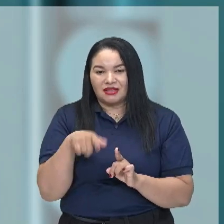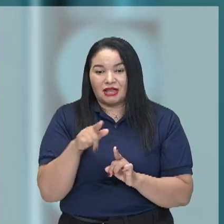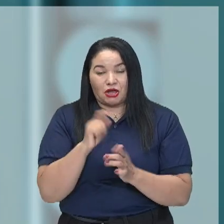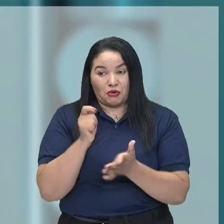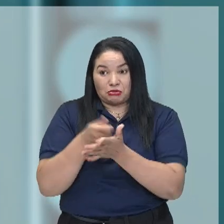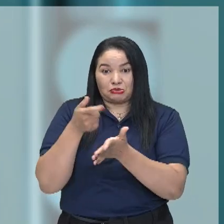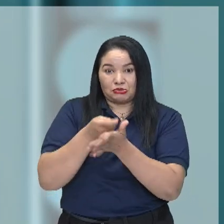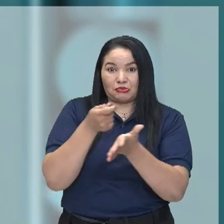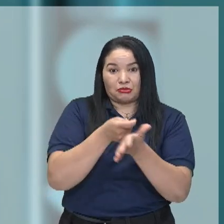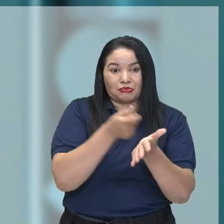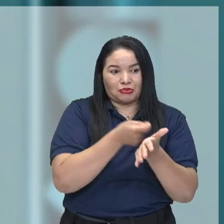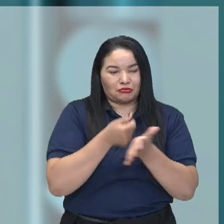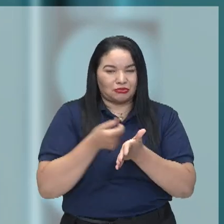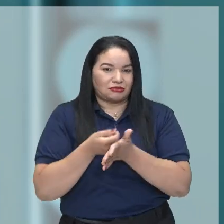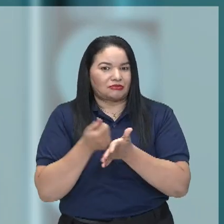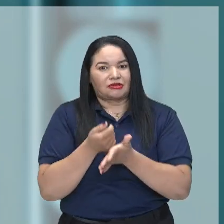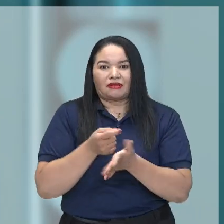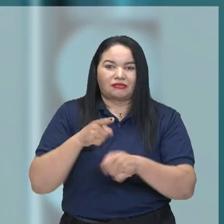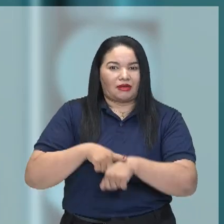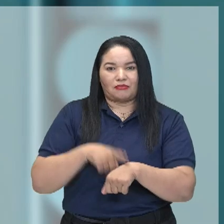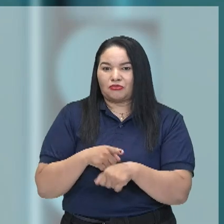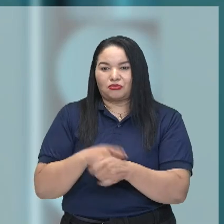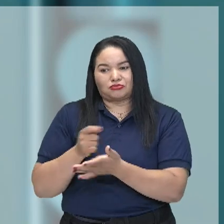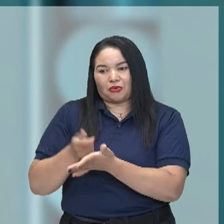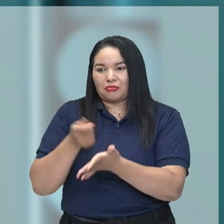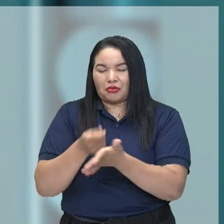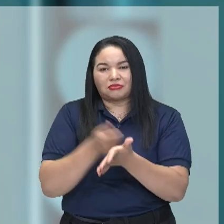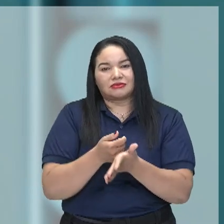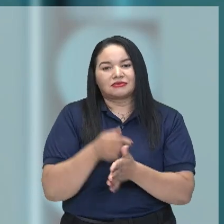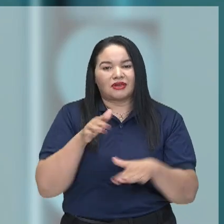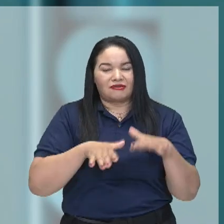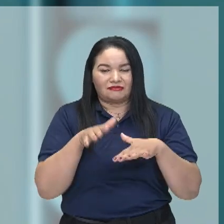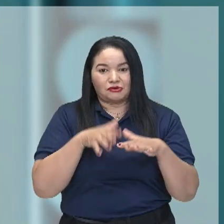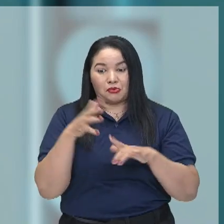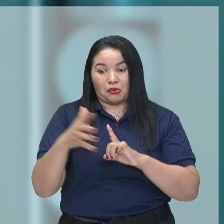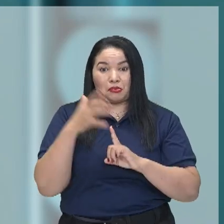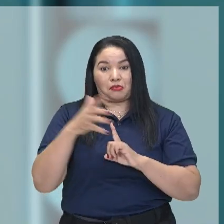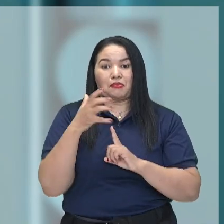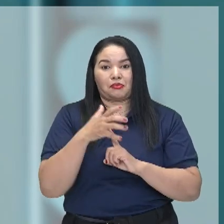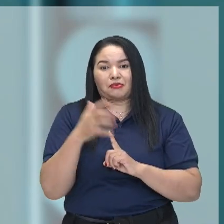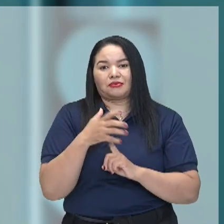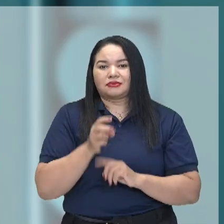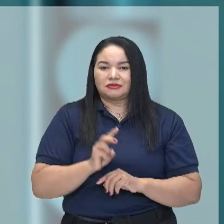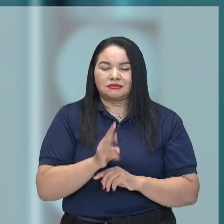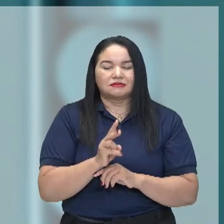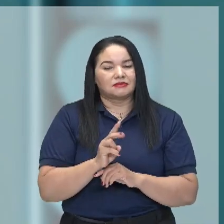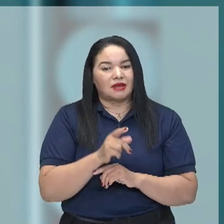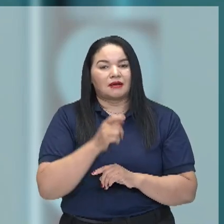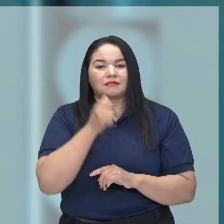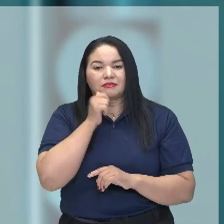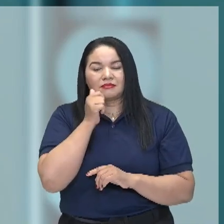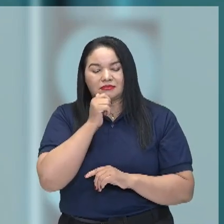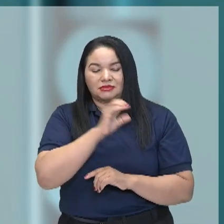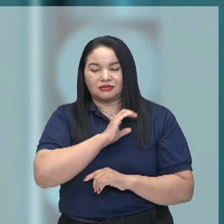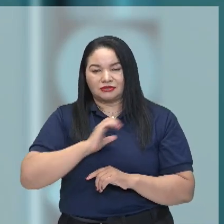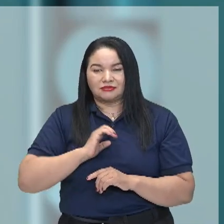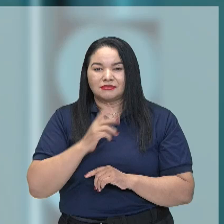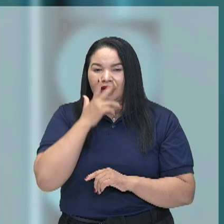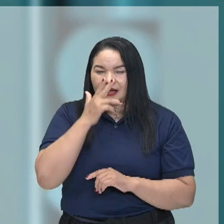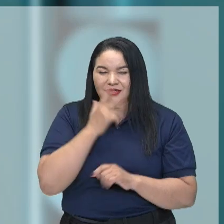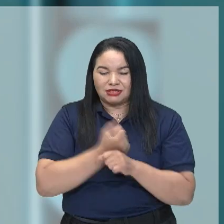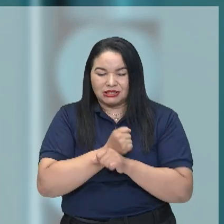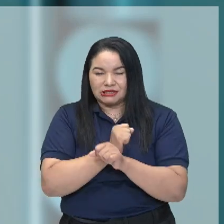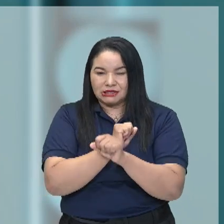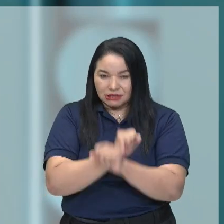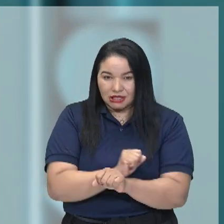desses produtos o tempo todo. A gente talvez não se dê conta, mas a Clarice já está problematizando, falando que nós somos escravos